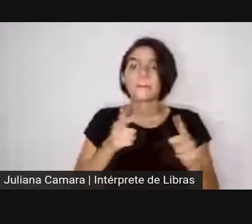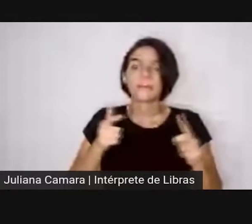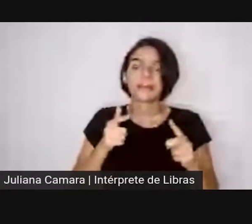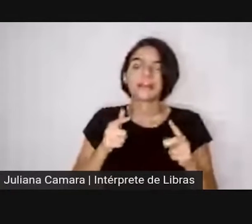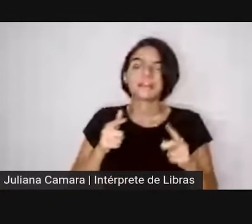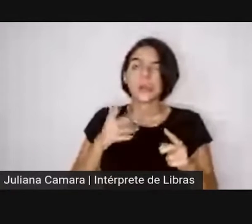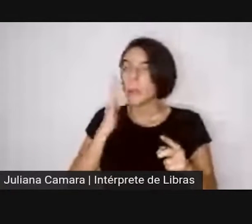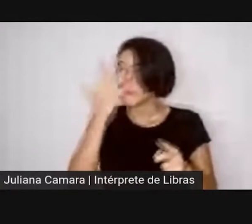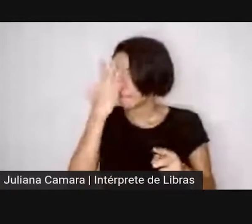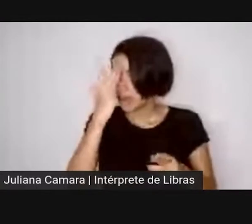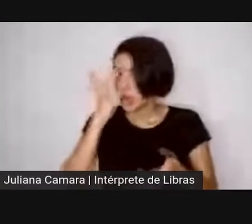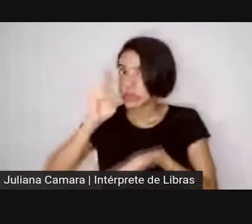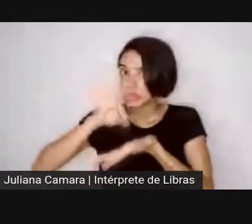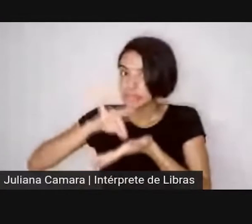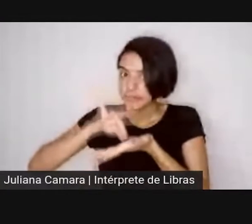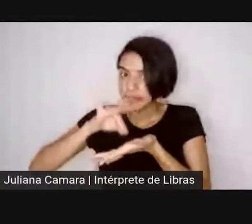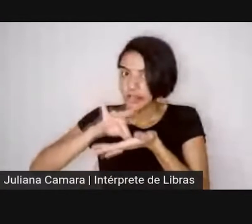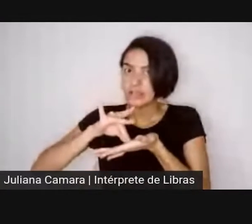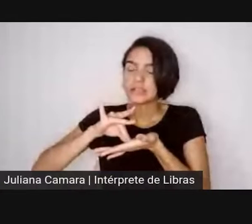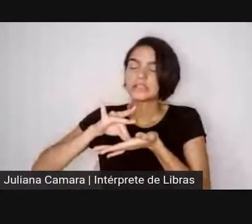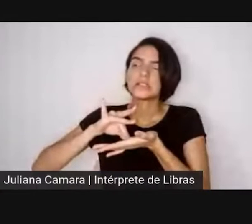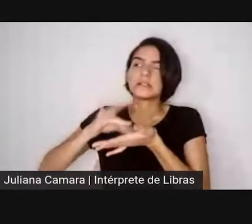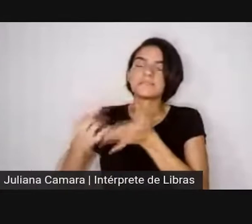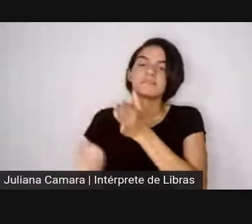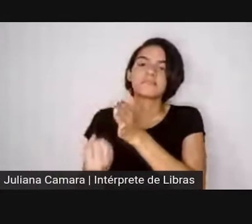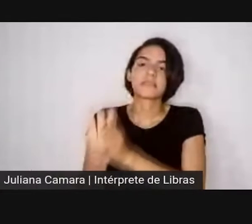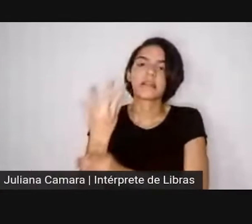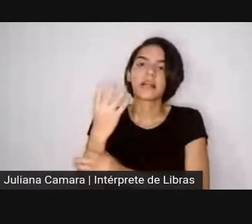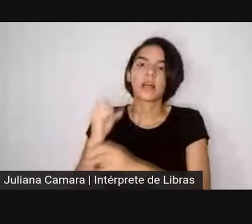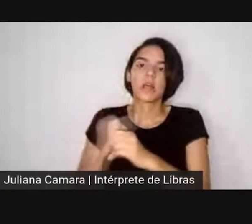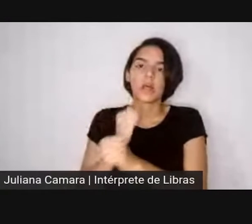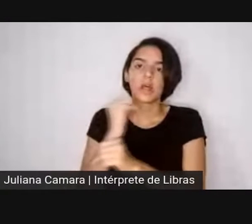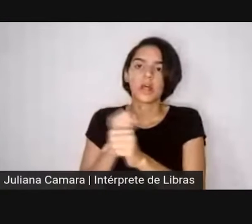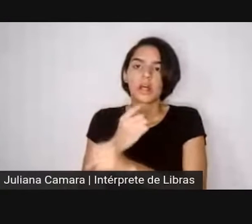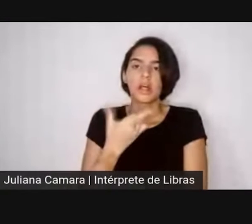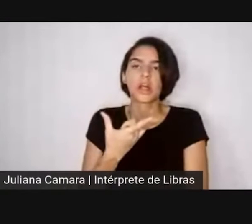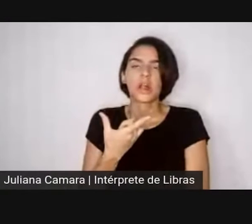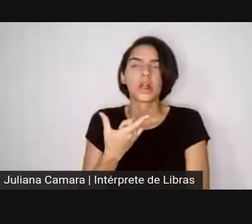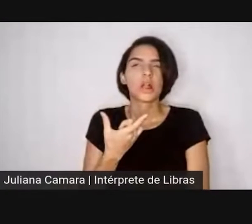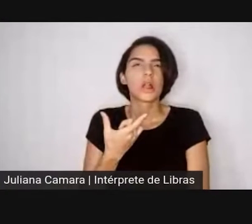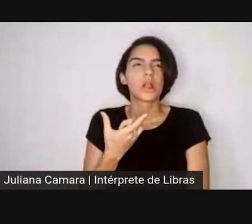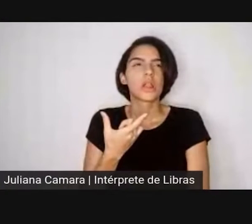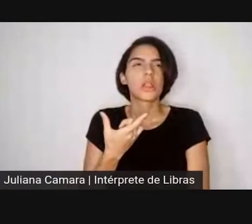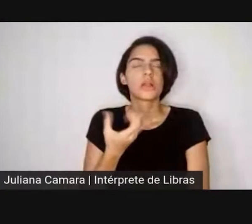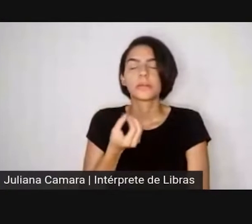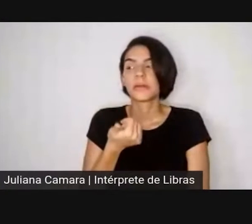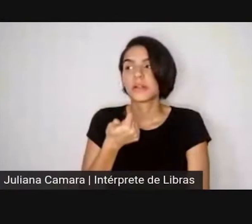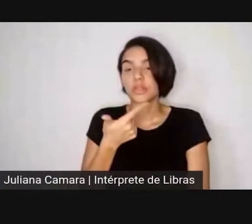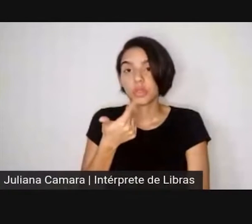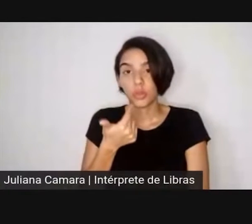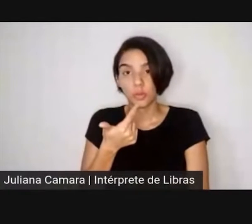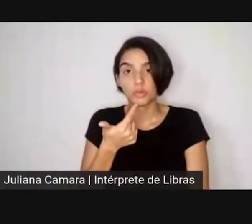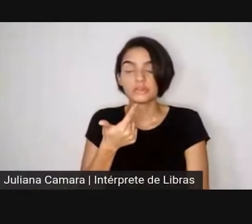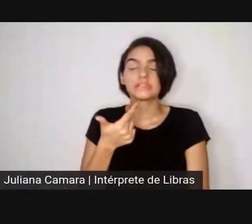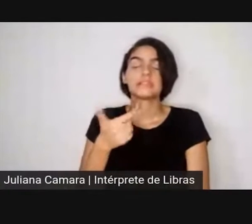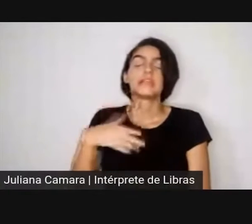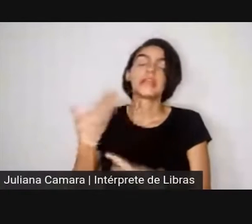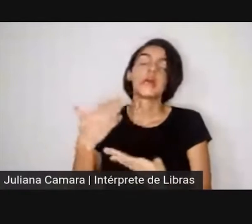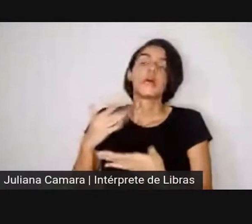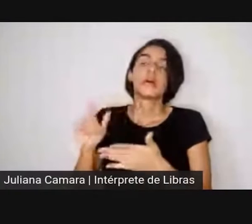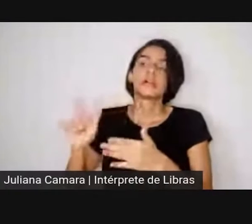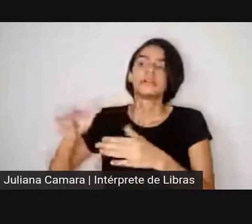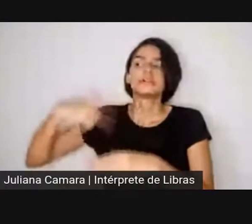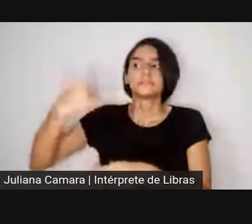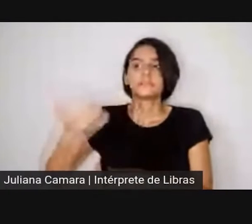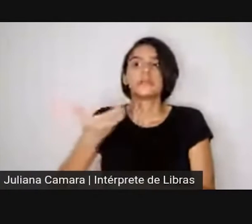surgiu em 2012, né? Até que em 2016 a gente fez